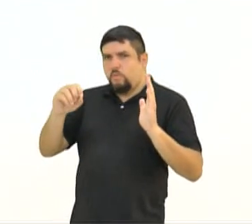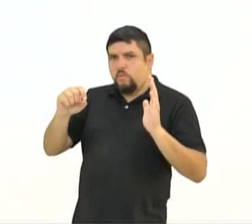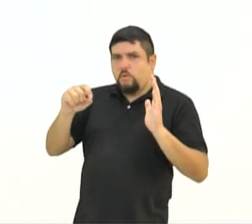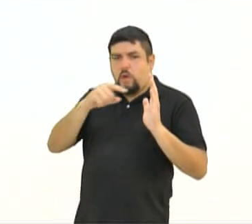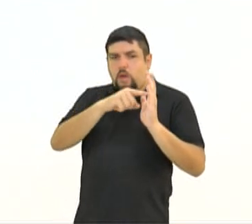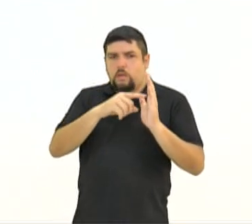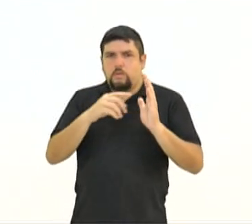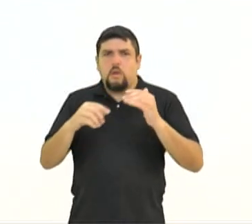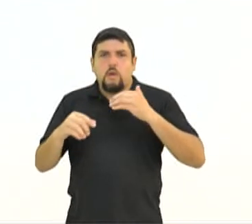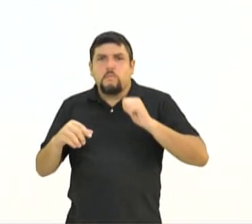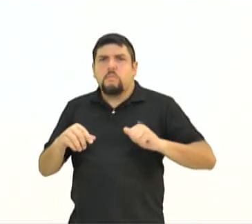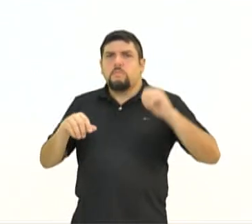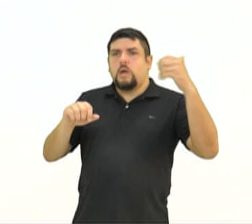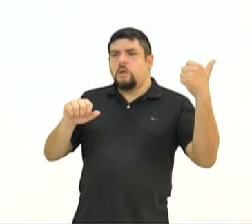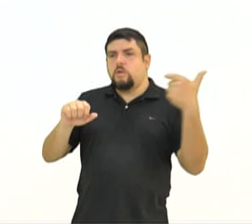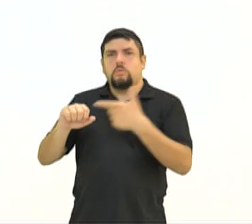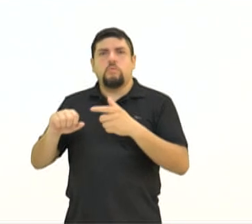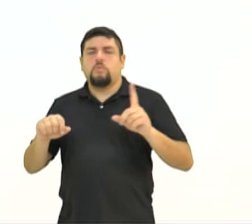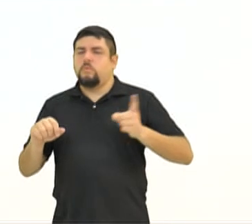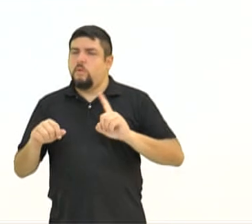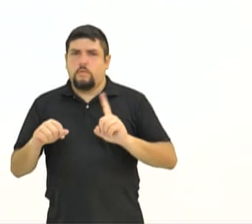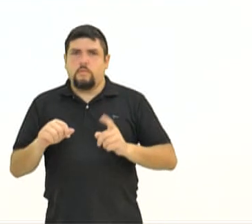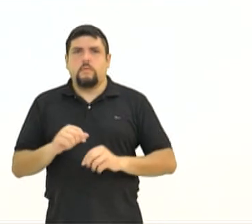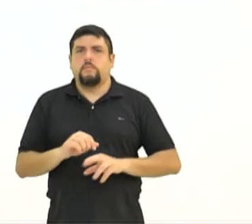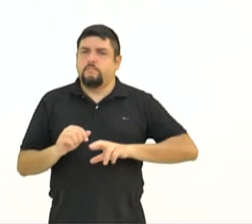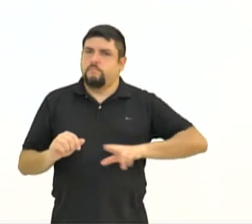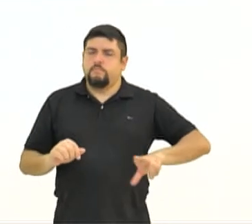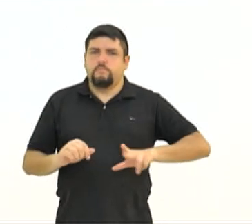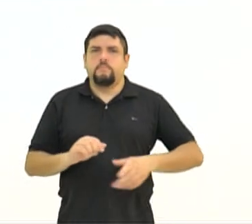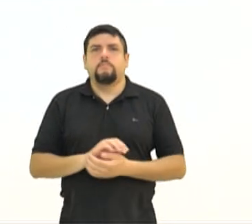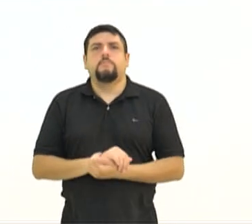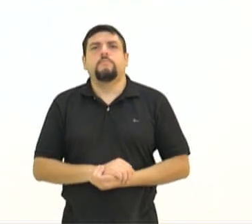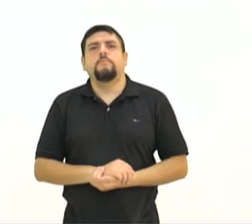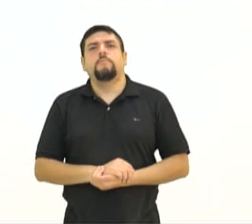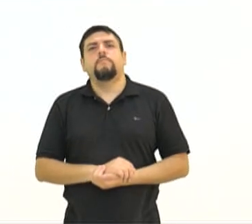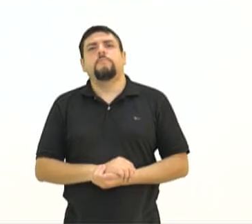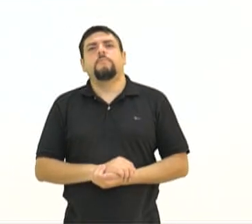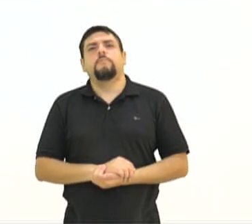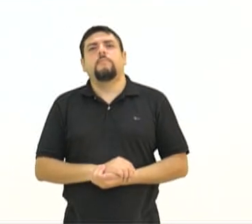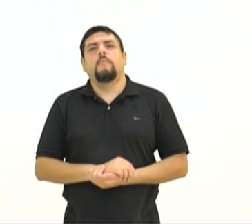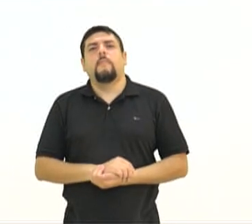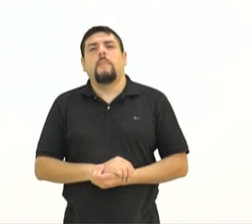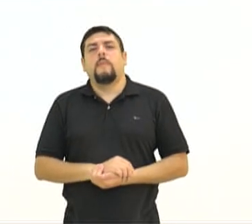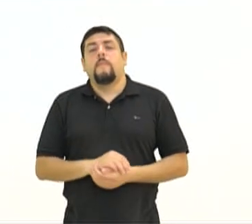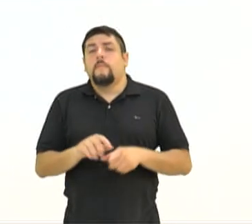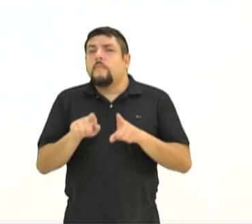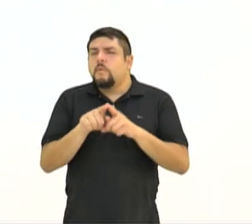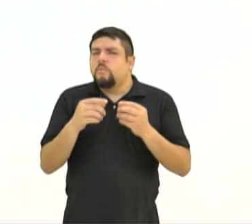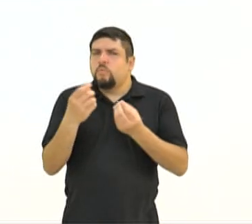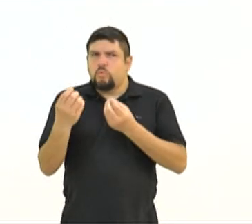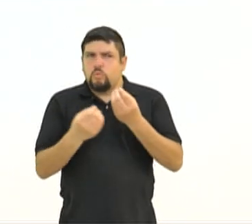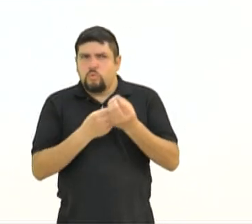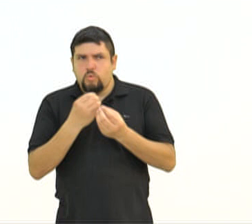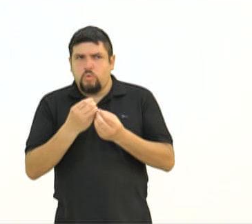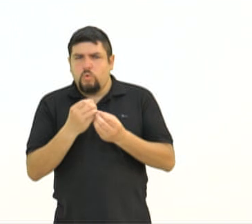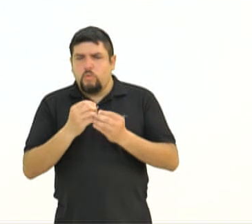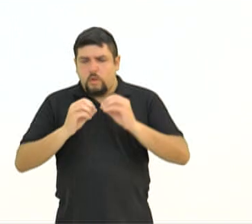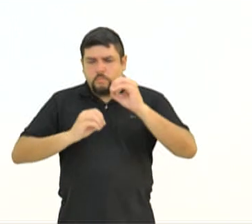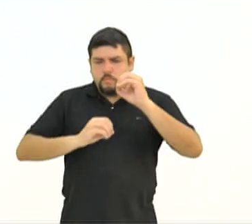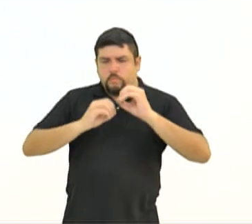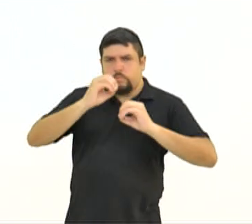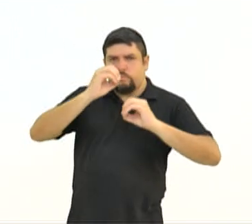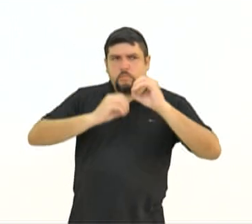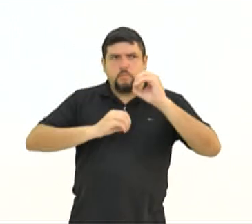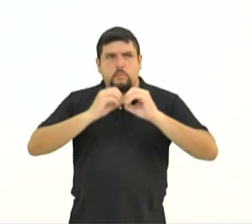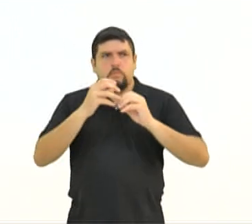superponíveis, certo? Olha que palavra bonita, né, velho? Meu Deus, mais uma para o meu vocabulário. Para ocorrer essa quiralidade, então, em uma molécula, é preciso